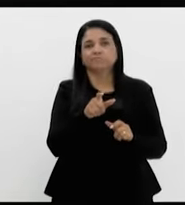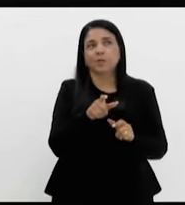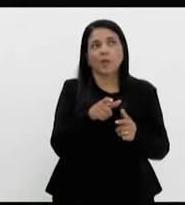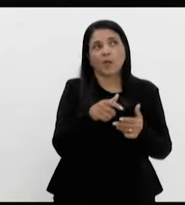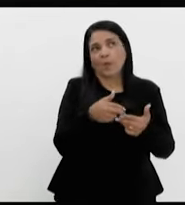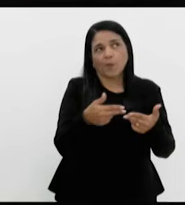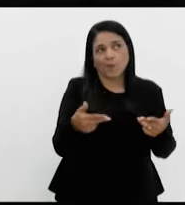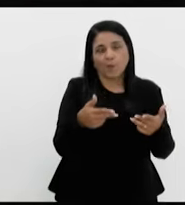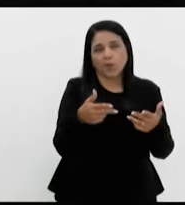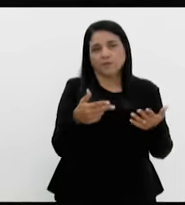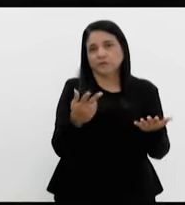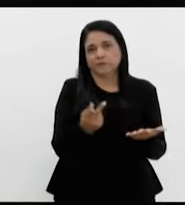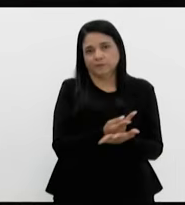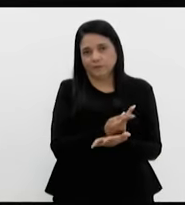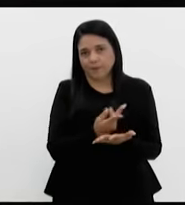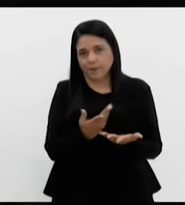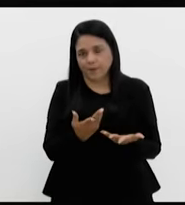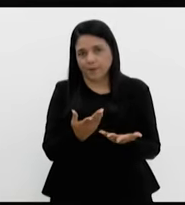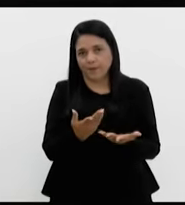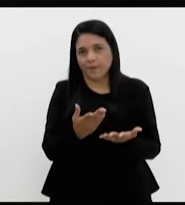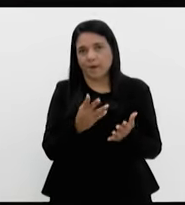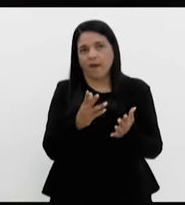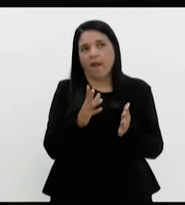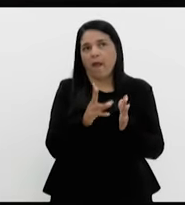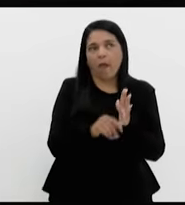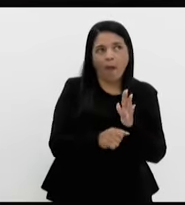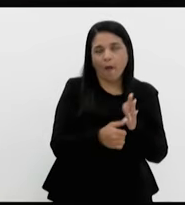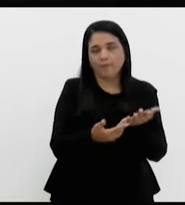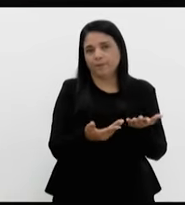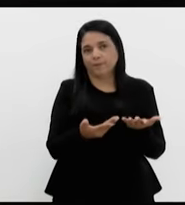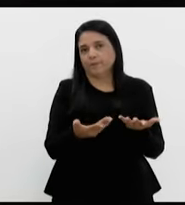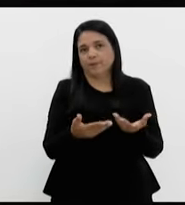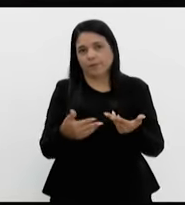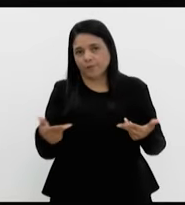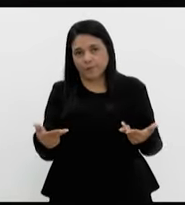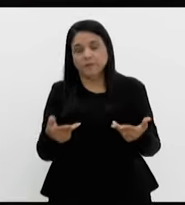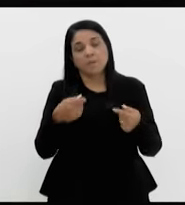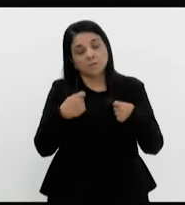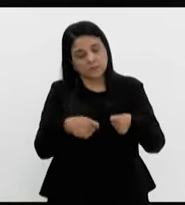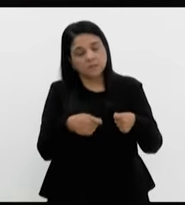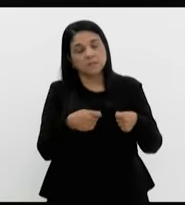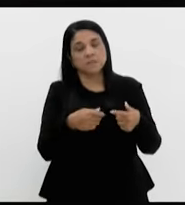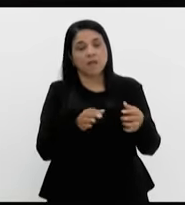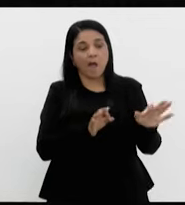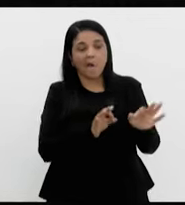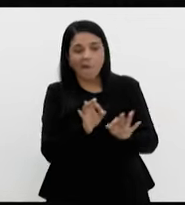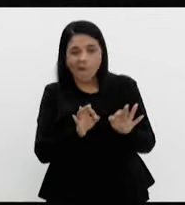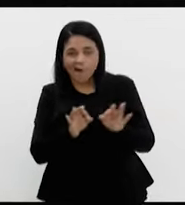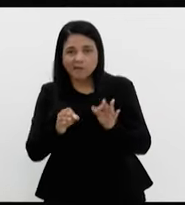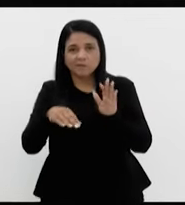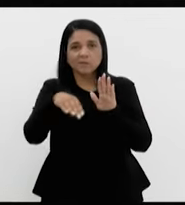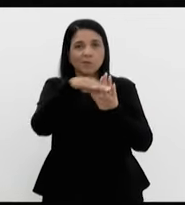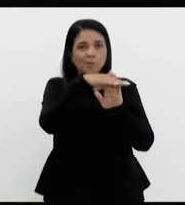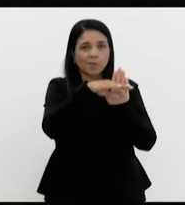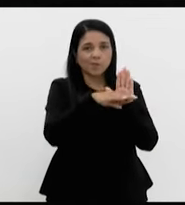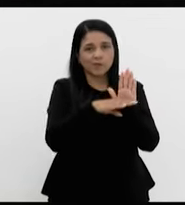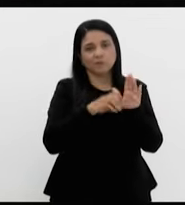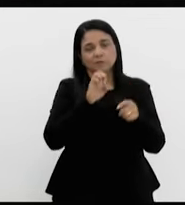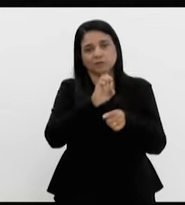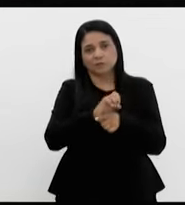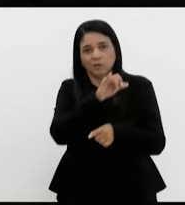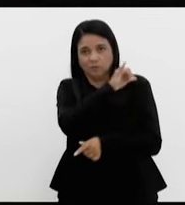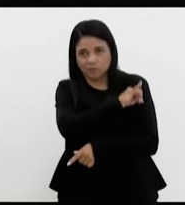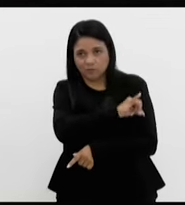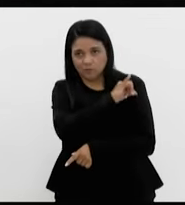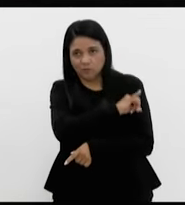Ou seja, é importante que isso seja organizado num programa no Estado do Rio de Janeiro para